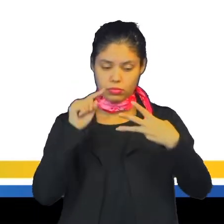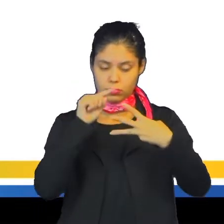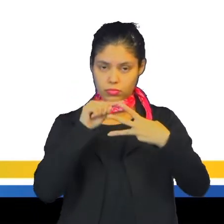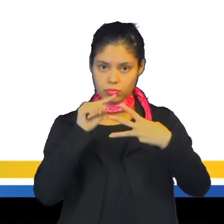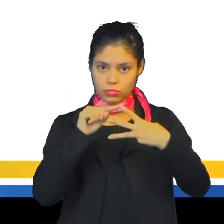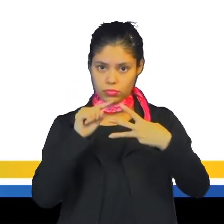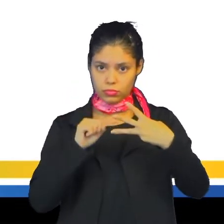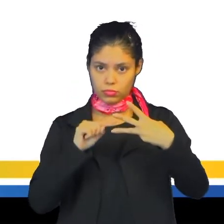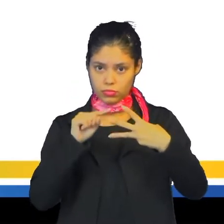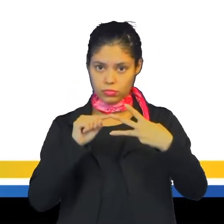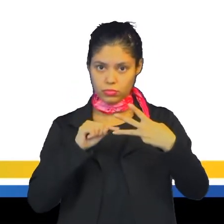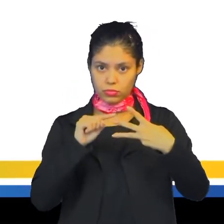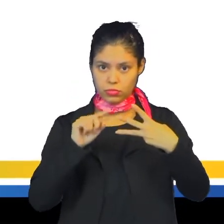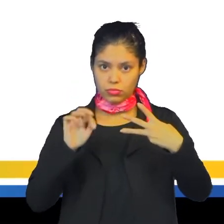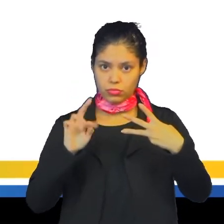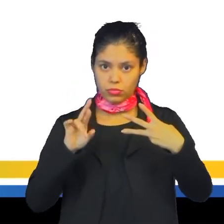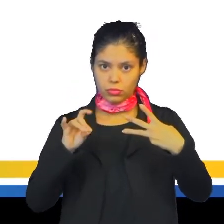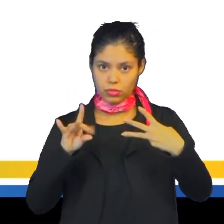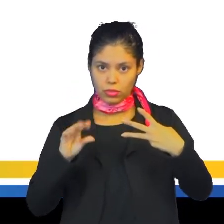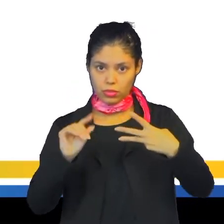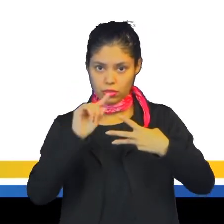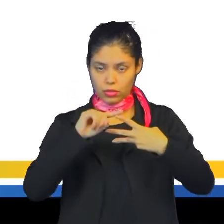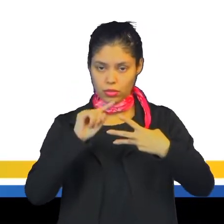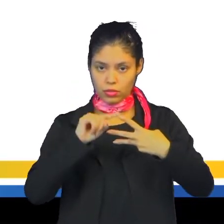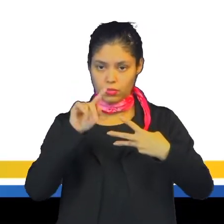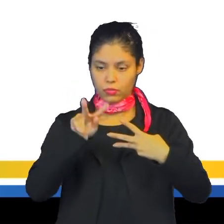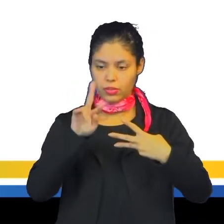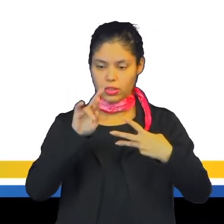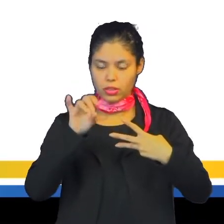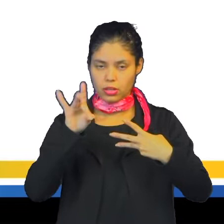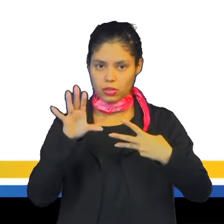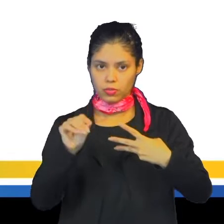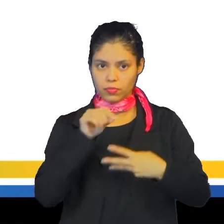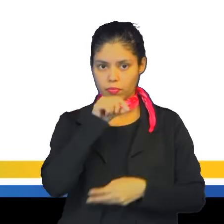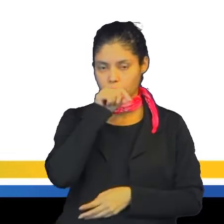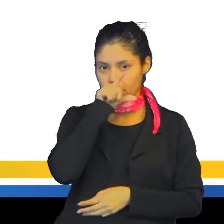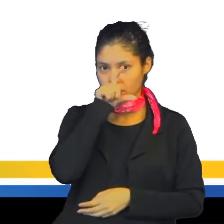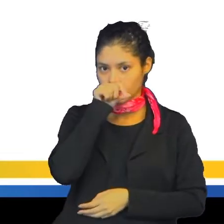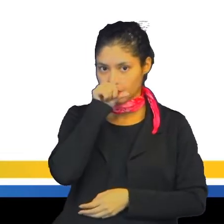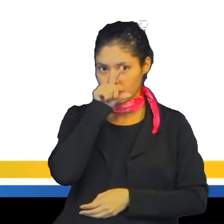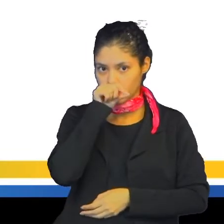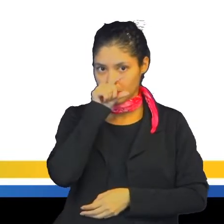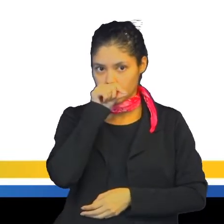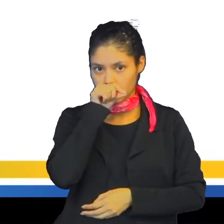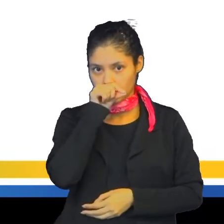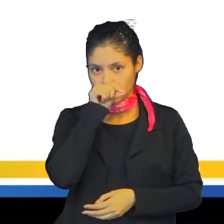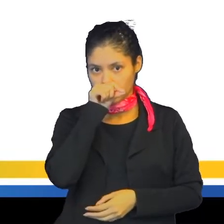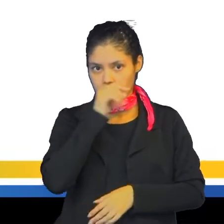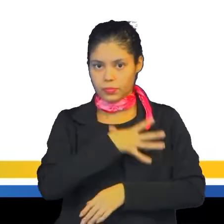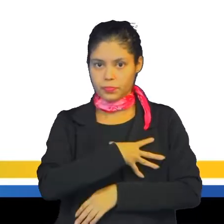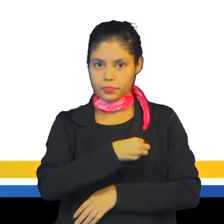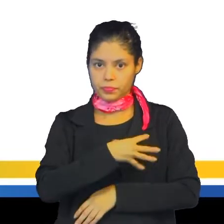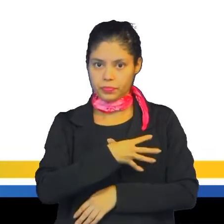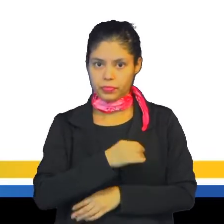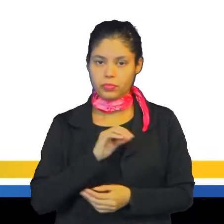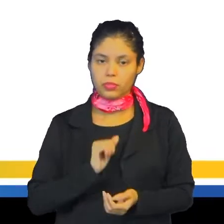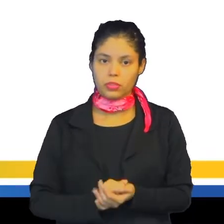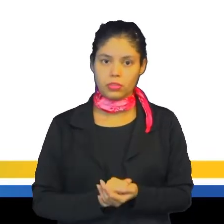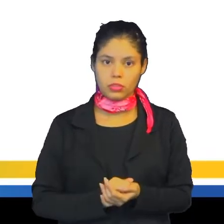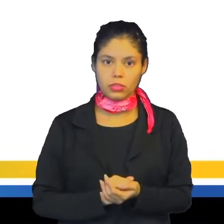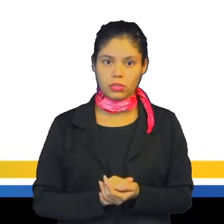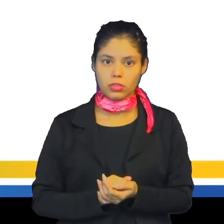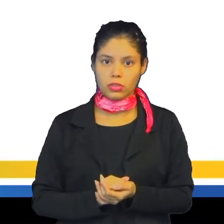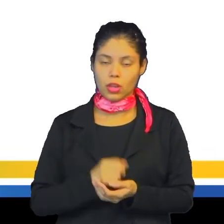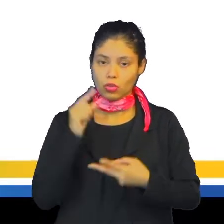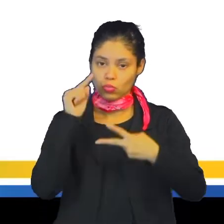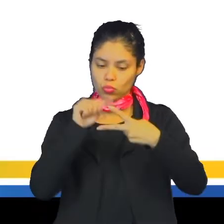vamos ter dois átrios e um ventrículo. Já nas aves e mamíferos, que é o nosso caso, nós temos aí uma